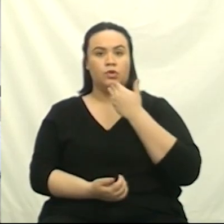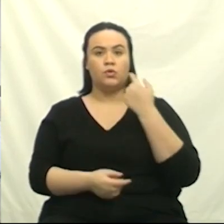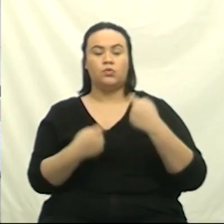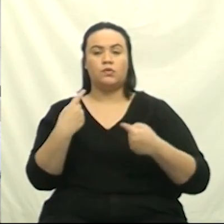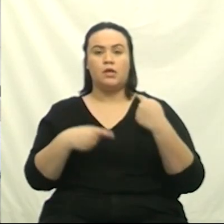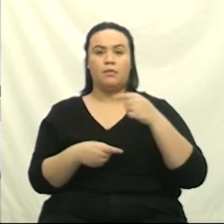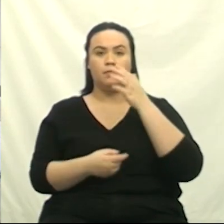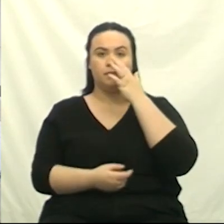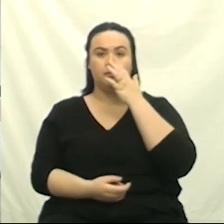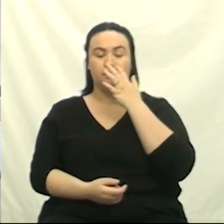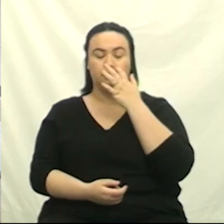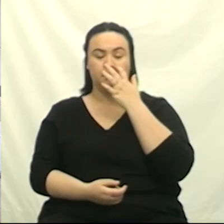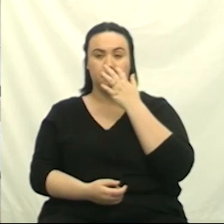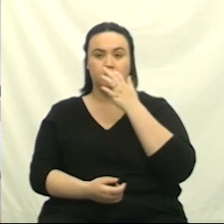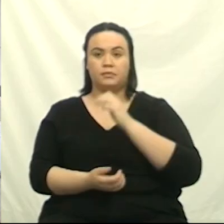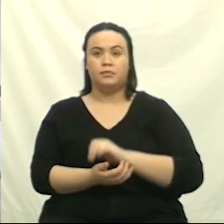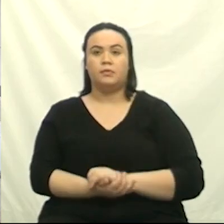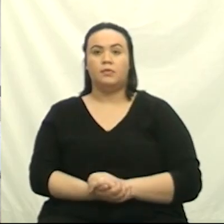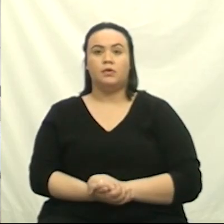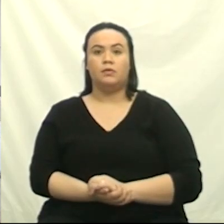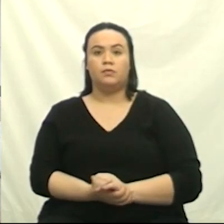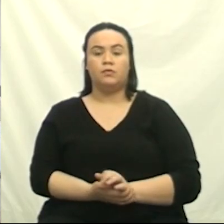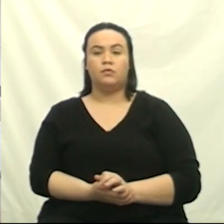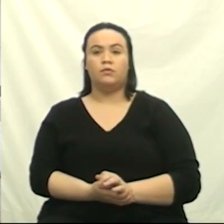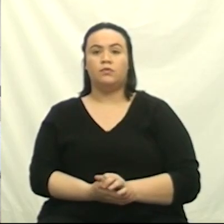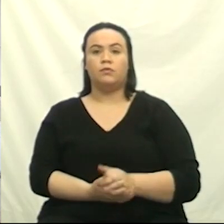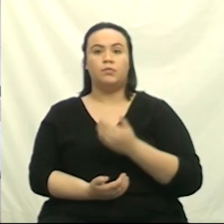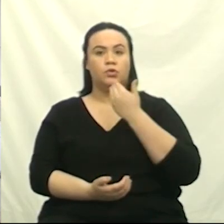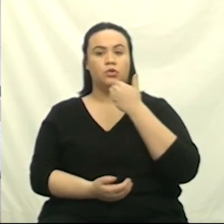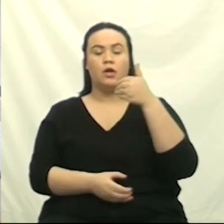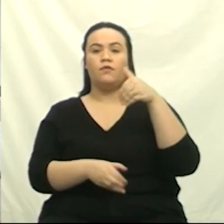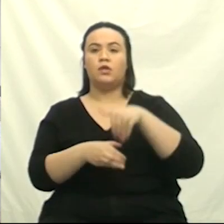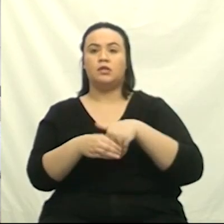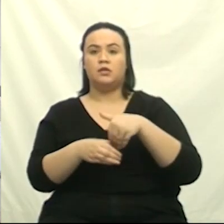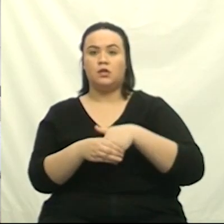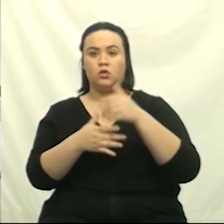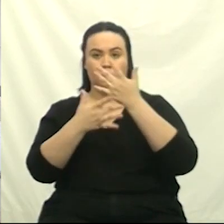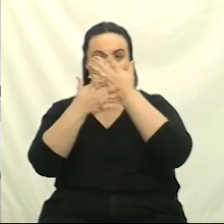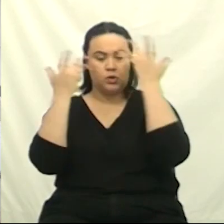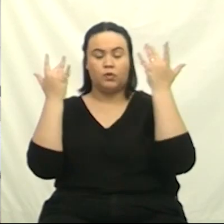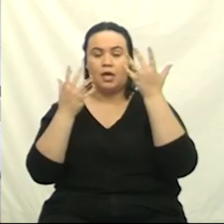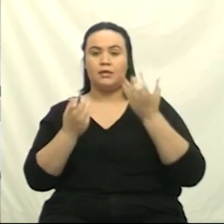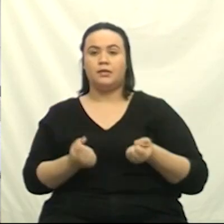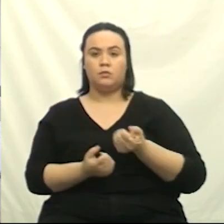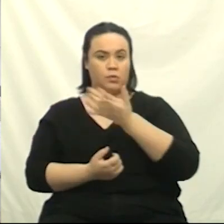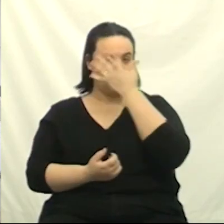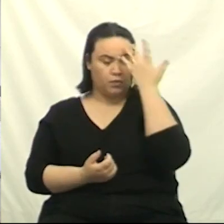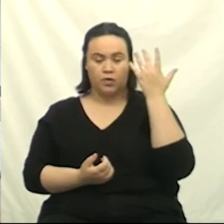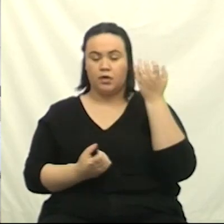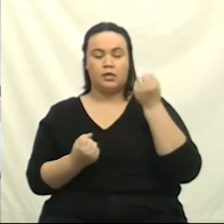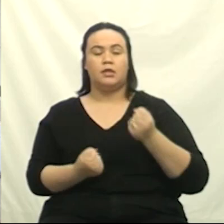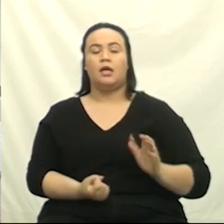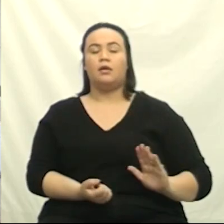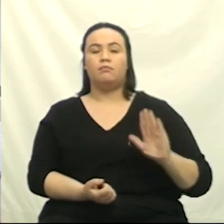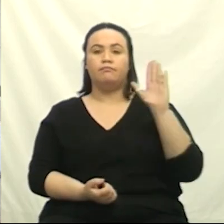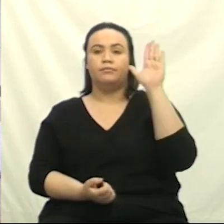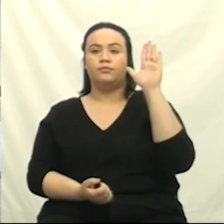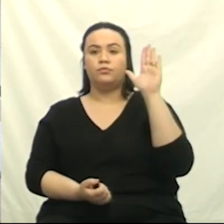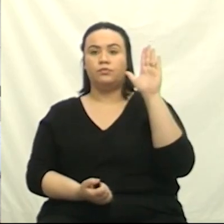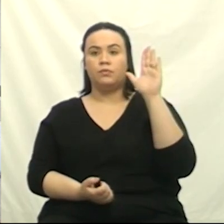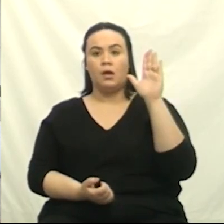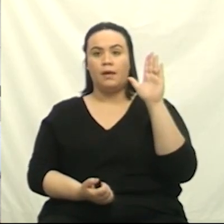em discussão não havendo mais vereadores queira discutir o requerimento está em votação favoráveis permanência como estão os contrários se